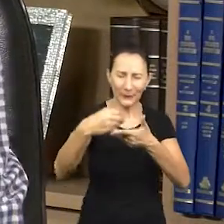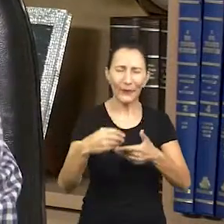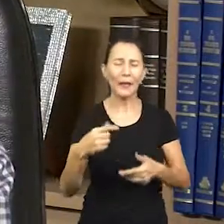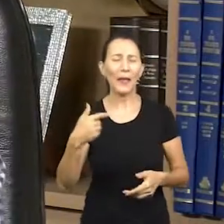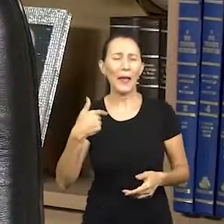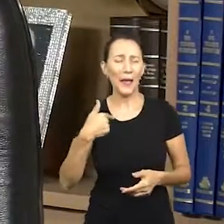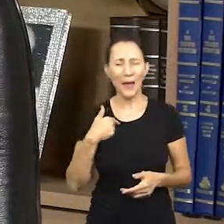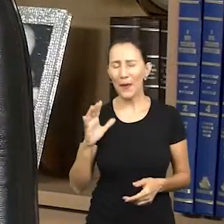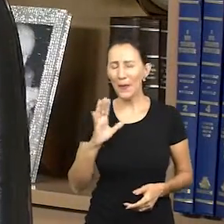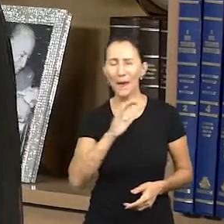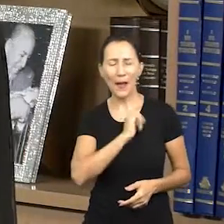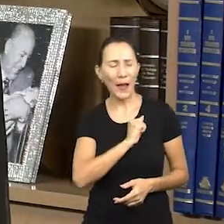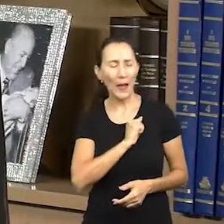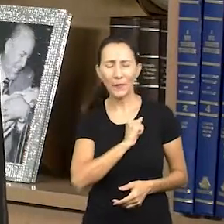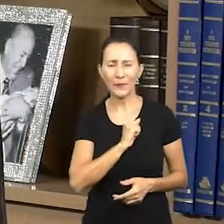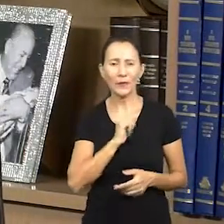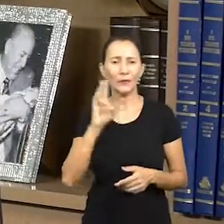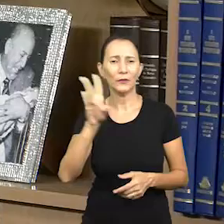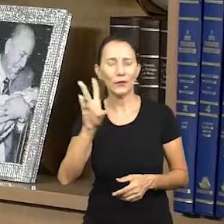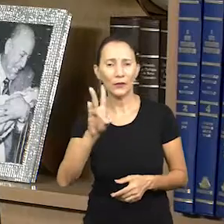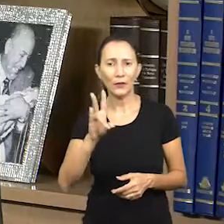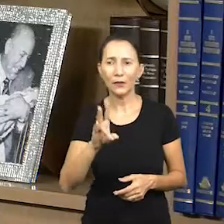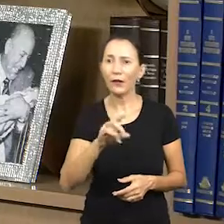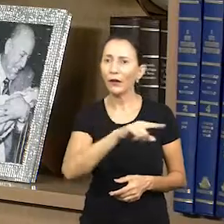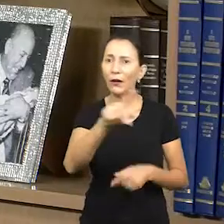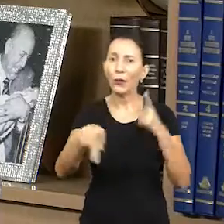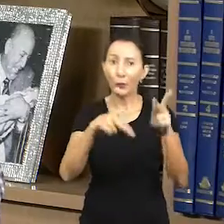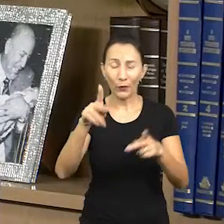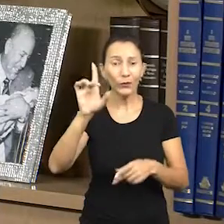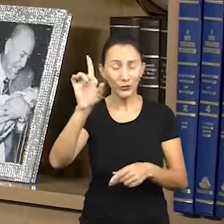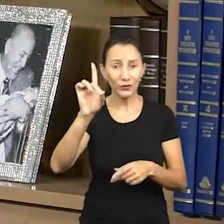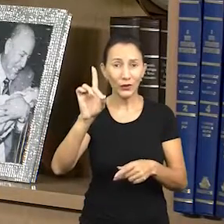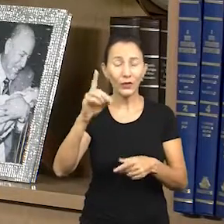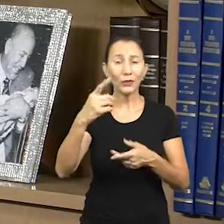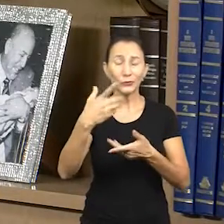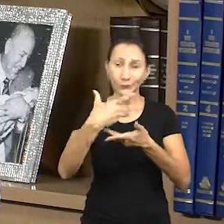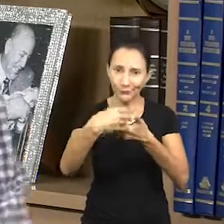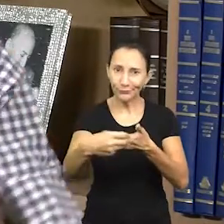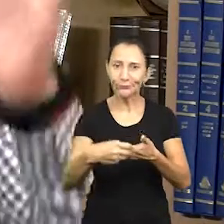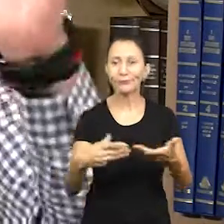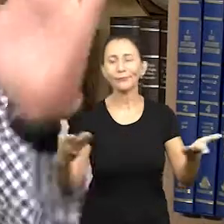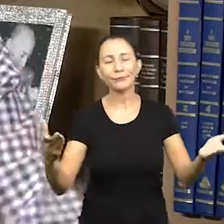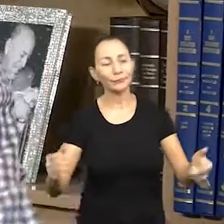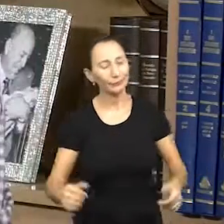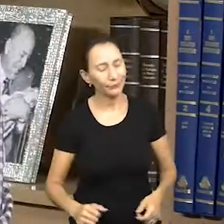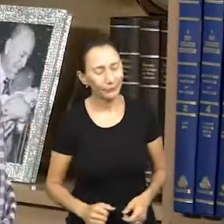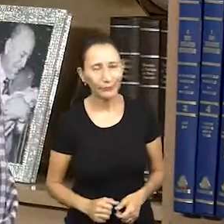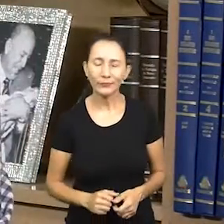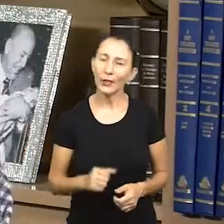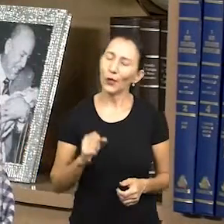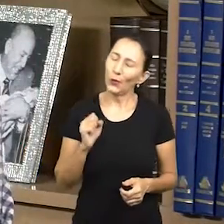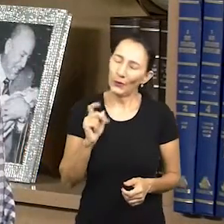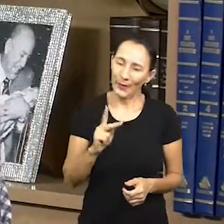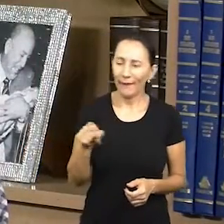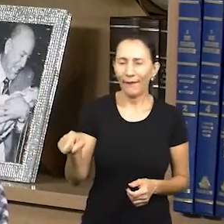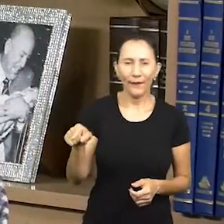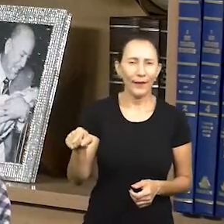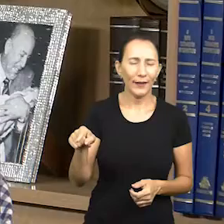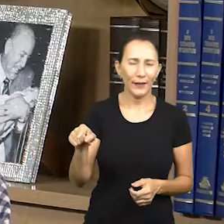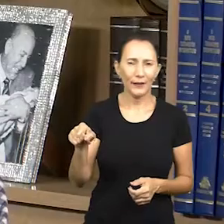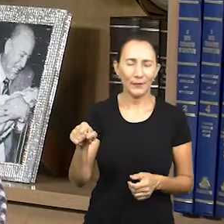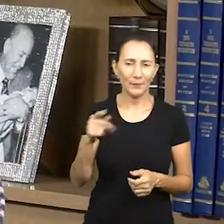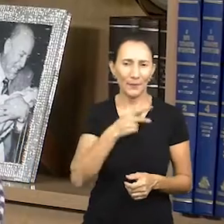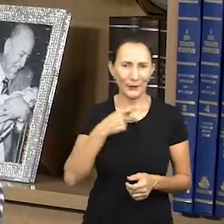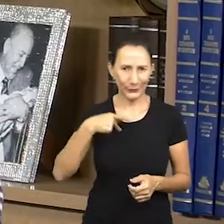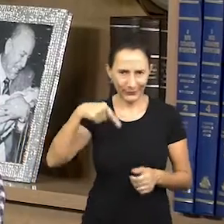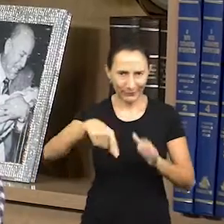os homossexuais. Pô, a igreja repetiu, porque a igreja é uma bênção, né? A igreja repetiu, era um pregador de fora.